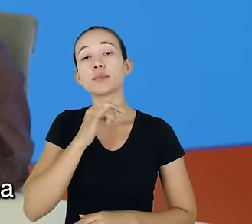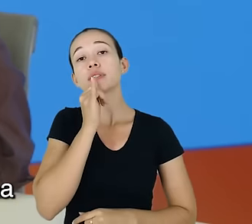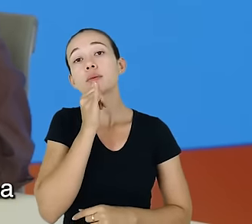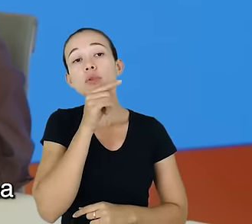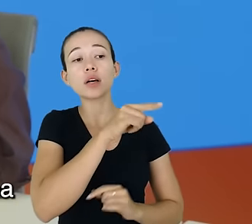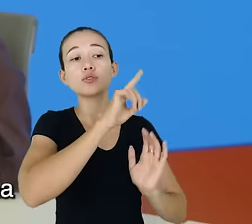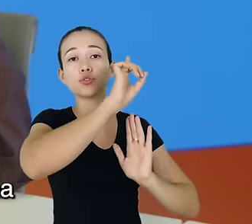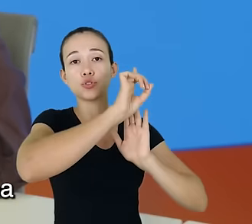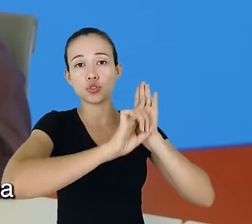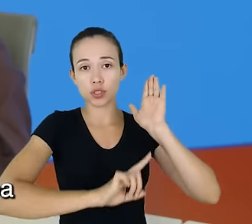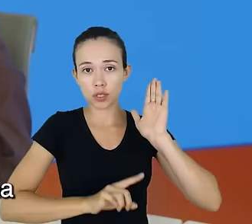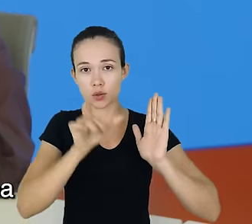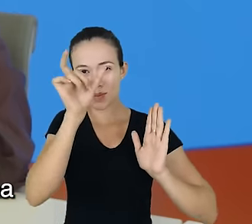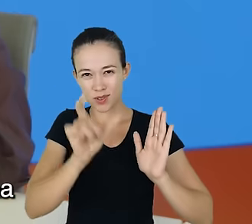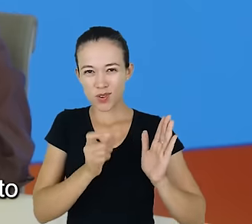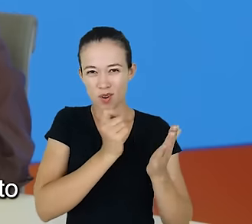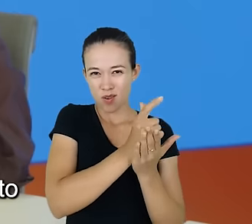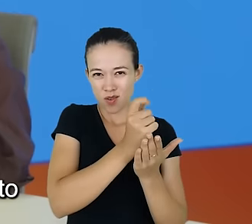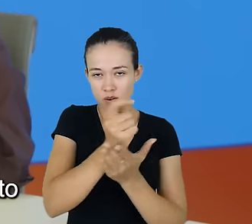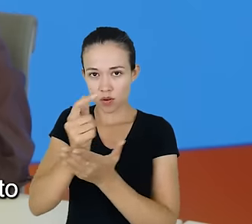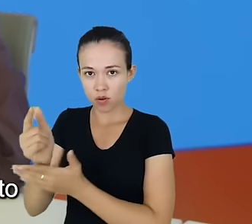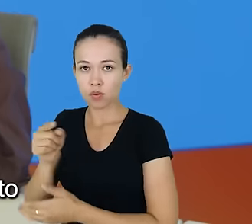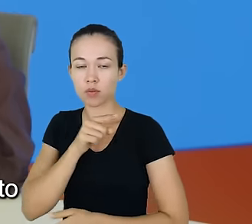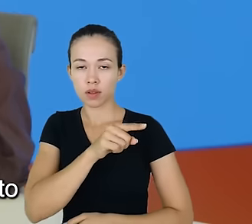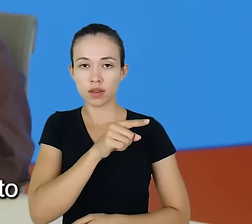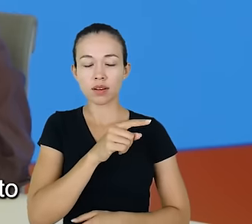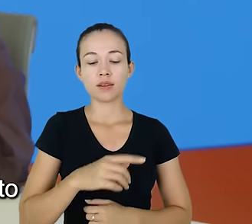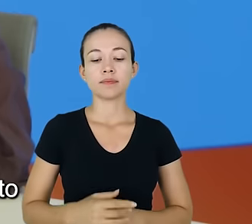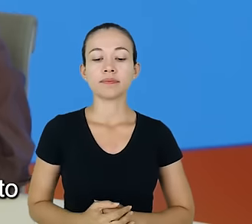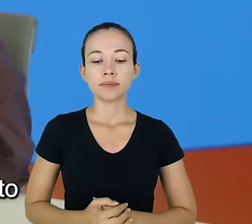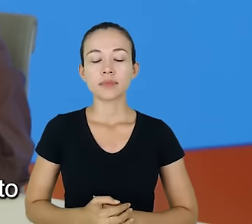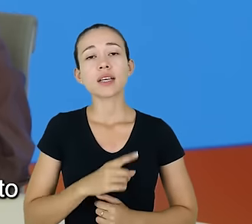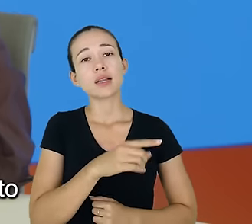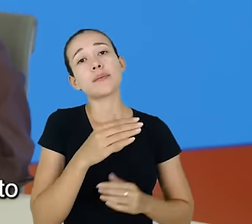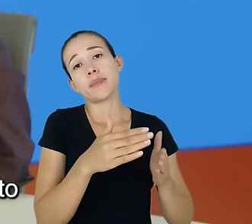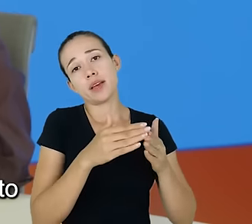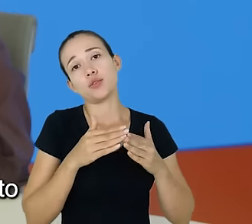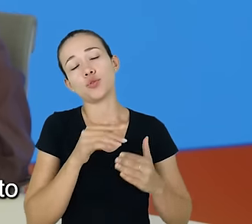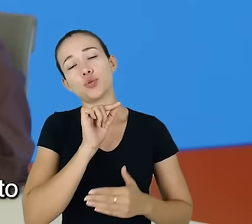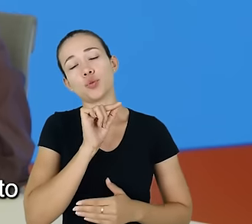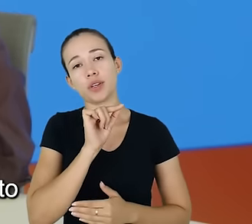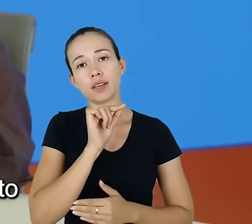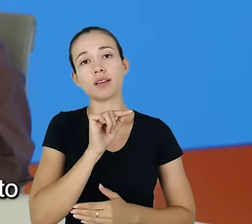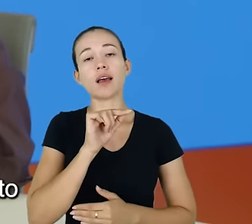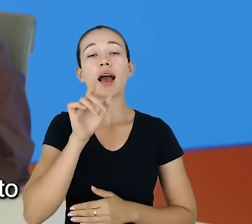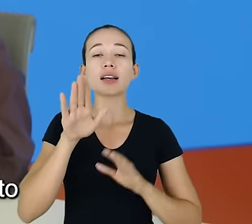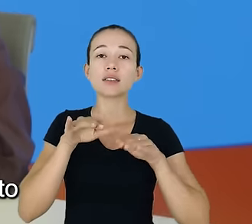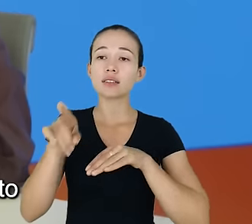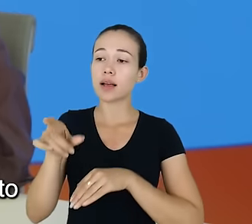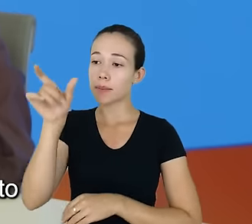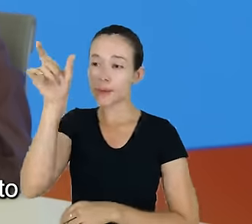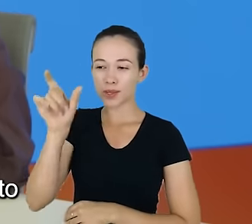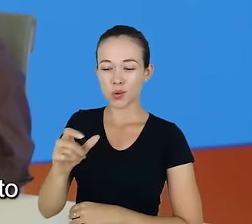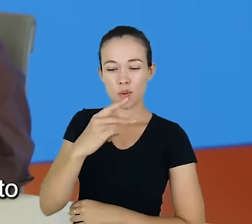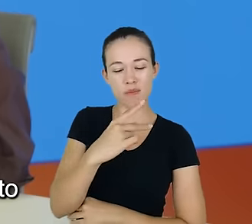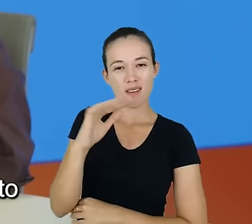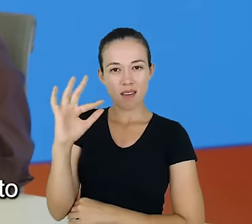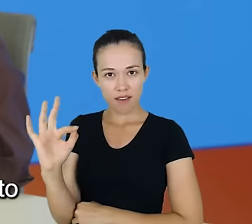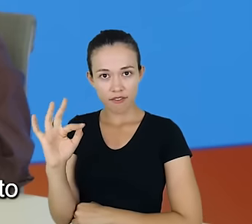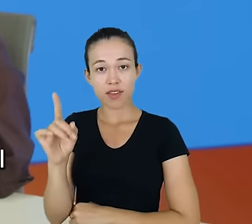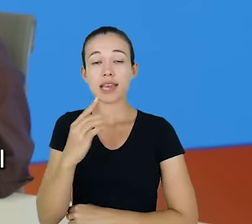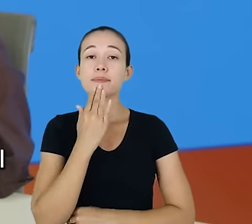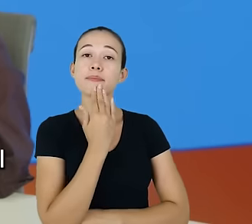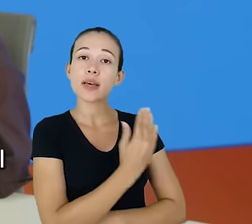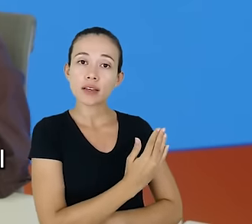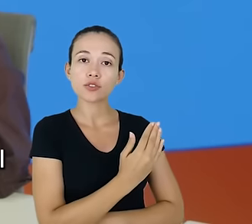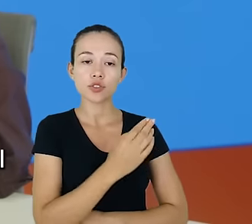pede que no caso mesmo de pessoa física solicitando a nota fiscal ele tem a a a vamos dizer nível de